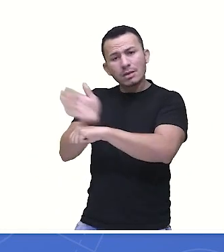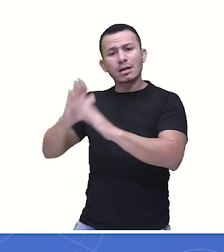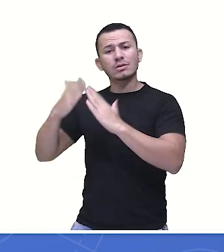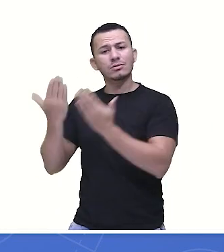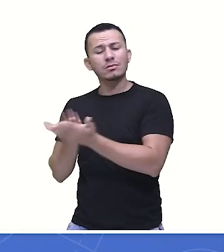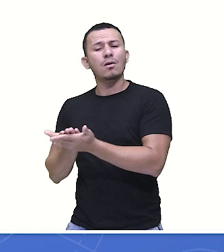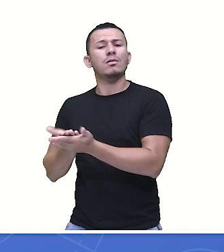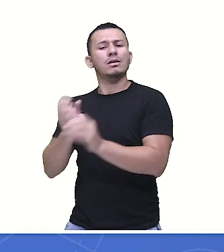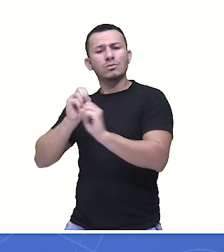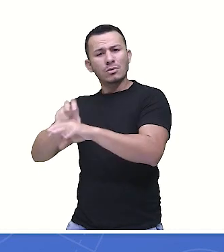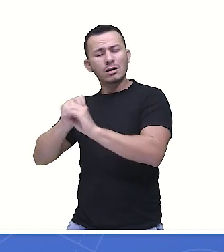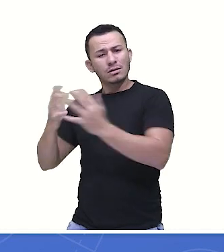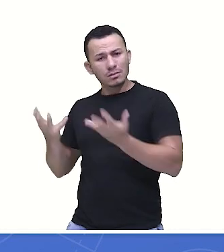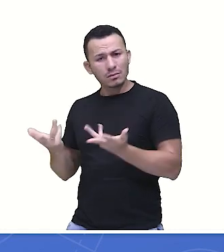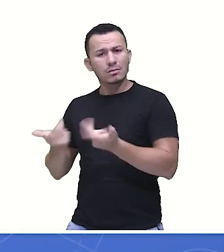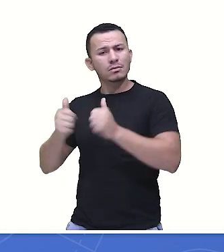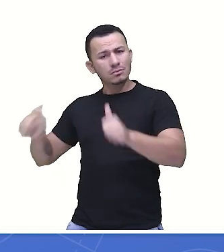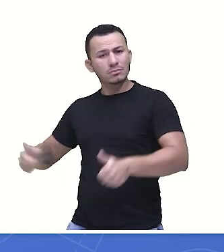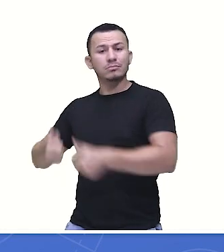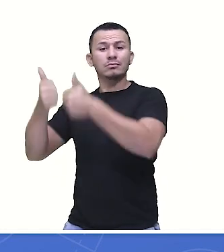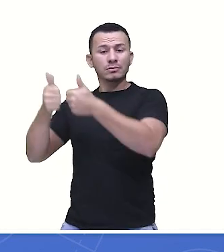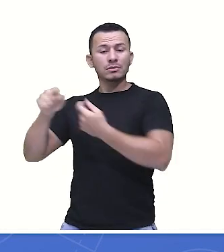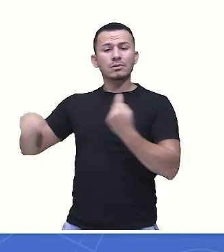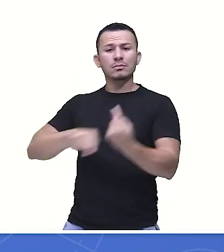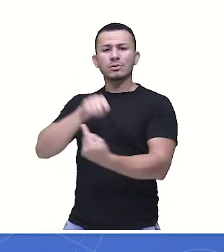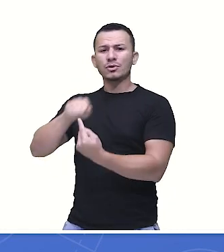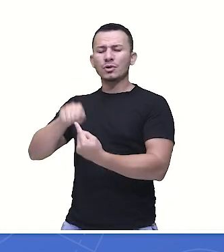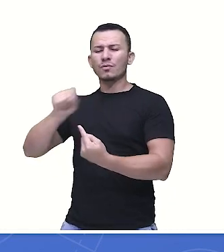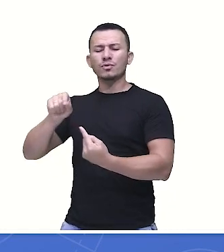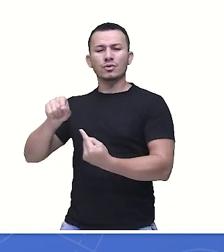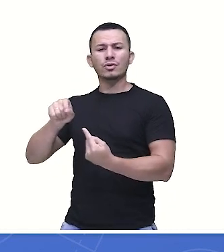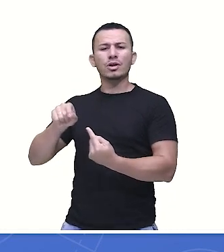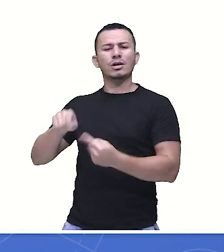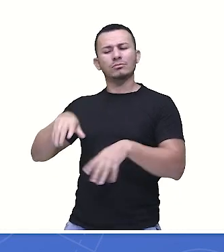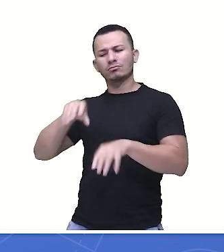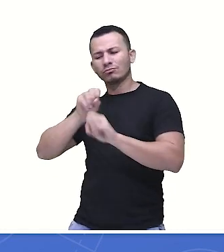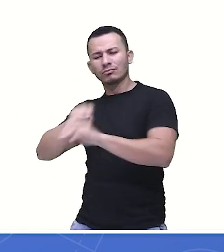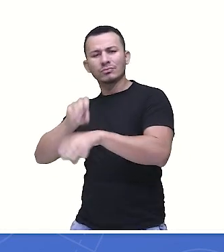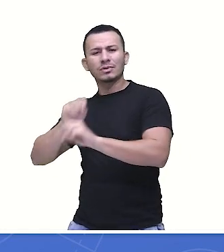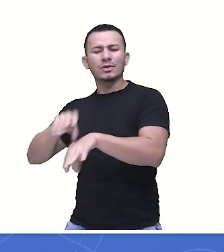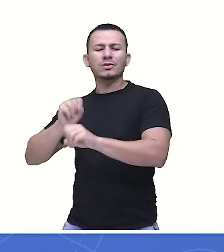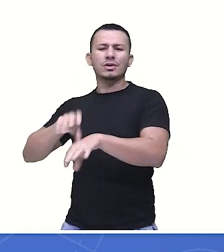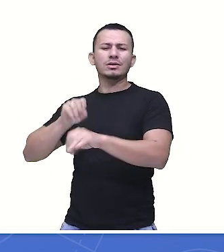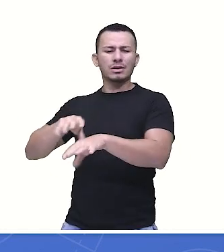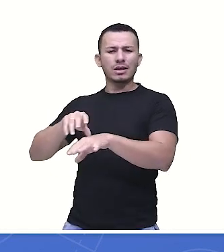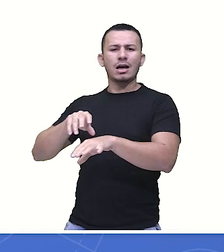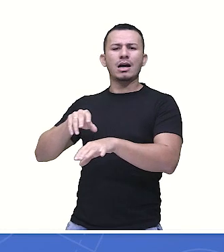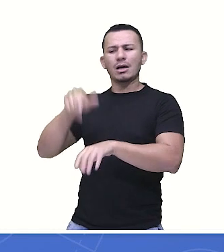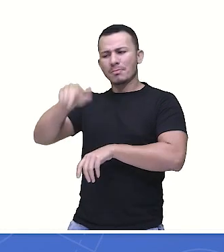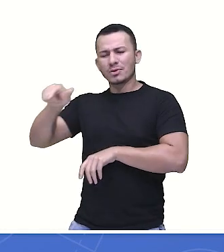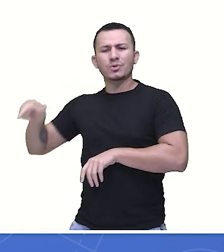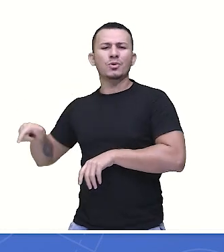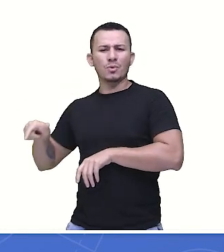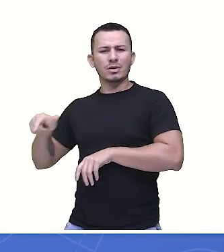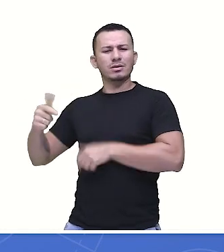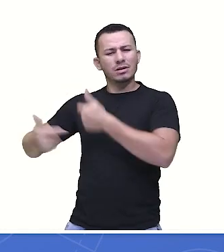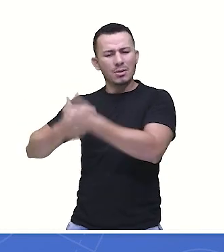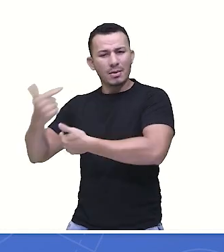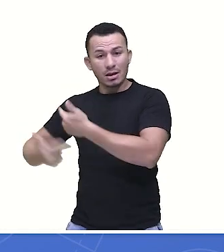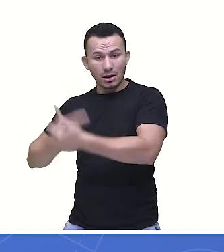qualidade, com o objetivo de formar, né, mão de obra e levar os ideais